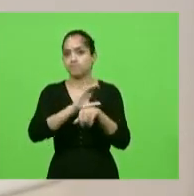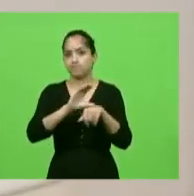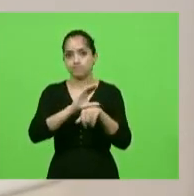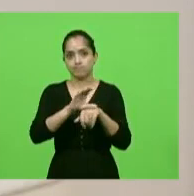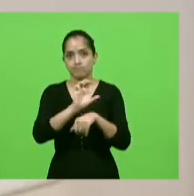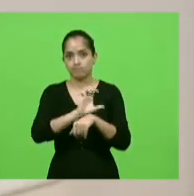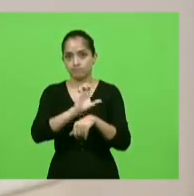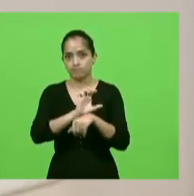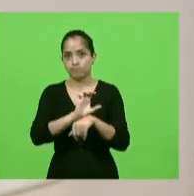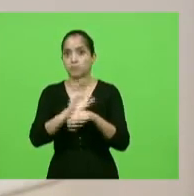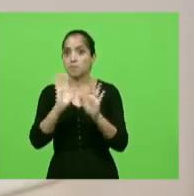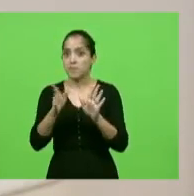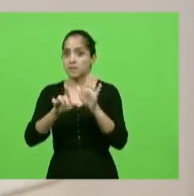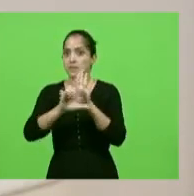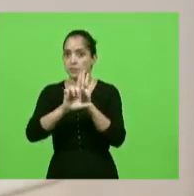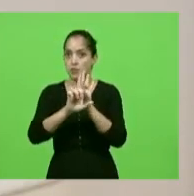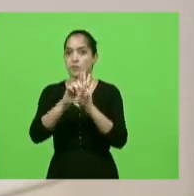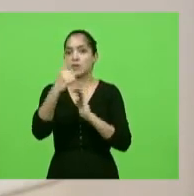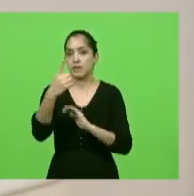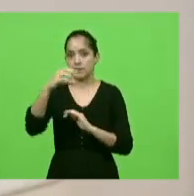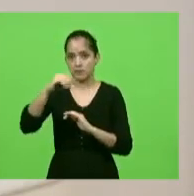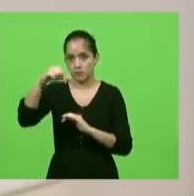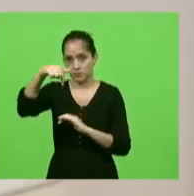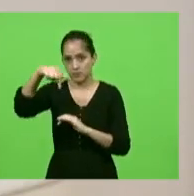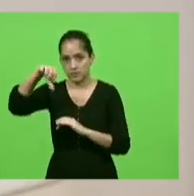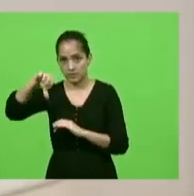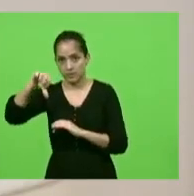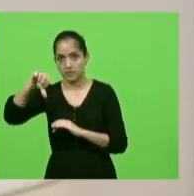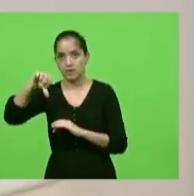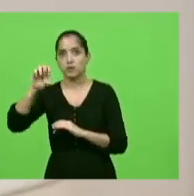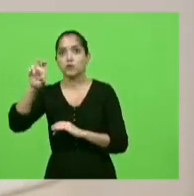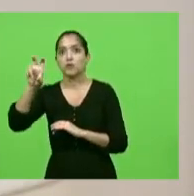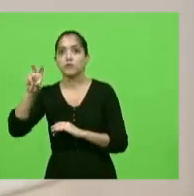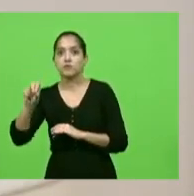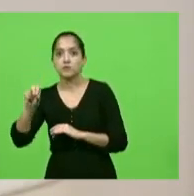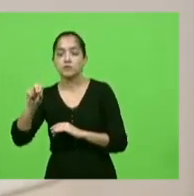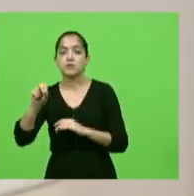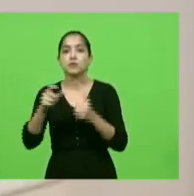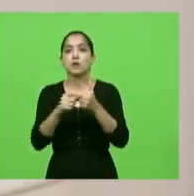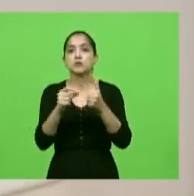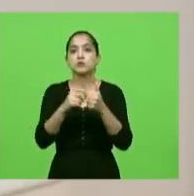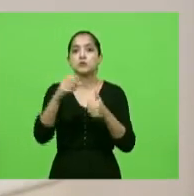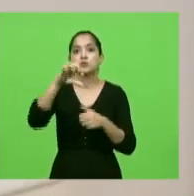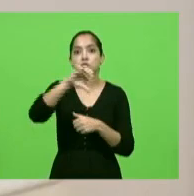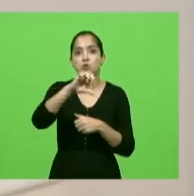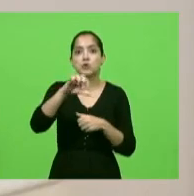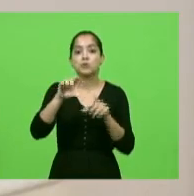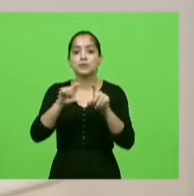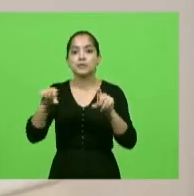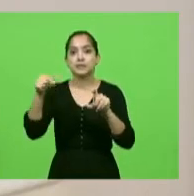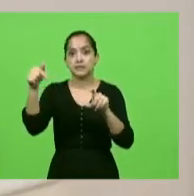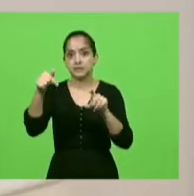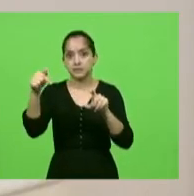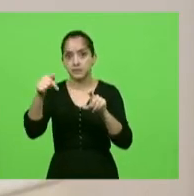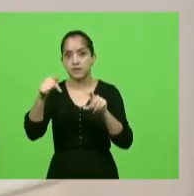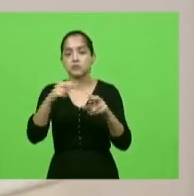na própria Lei 1079/50, que em seu artigo 9, item 7, estabelece como crime de responsabilidade contra a